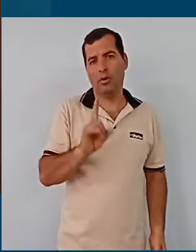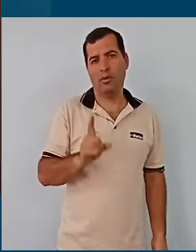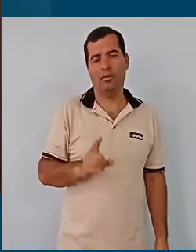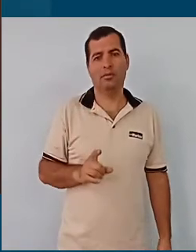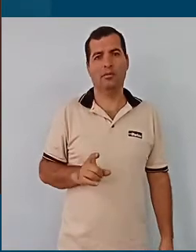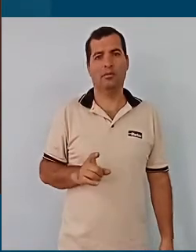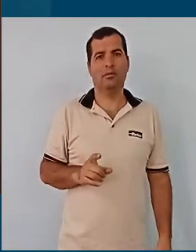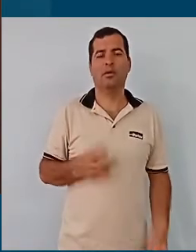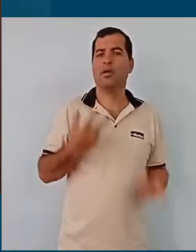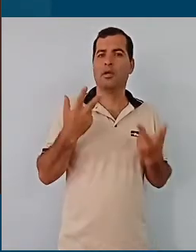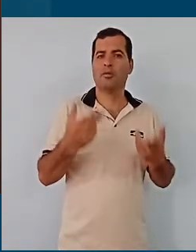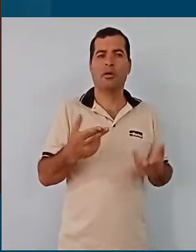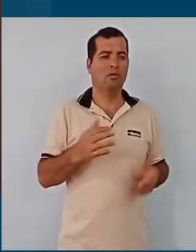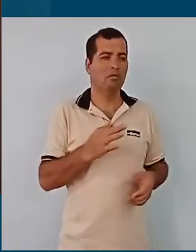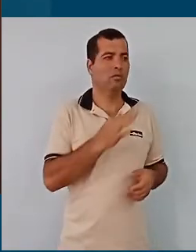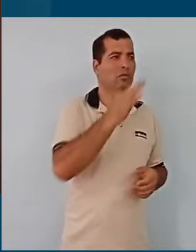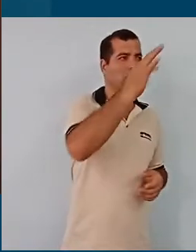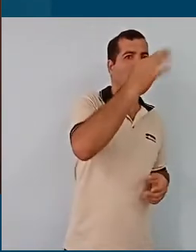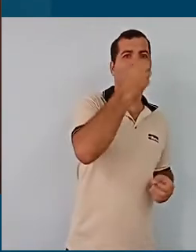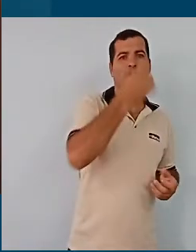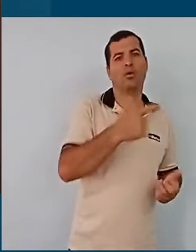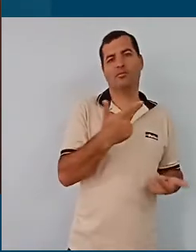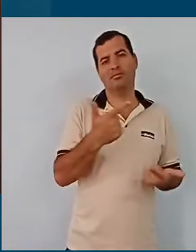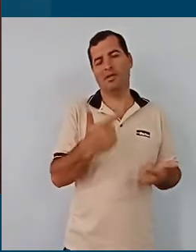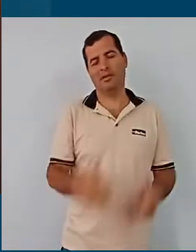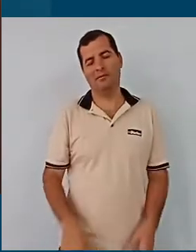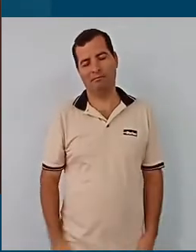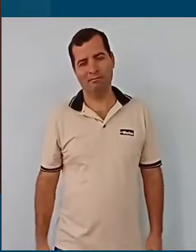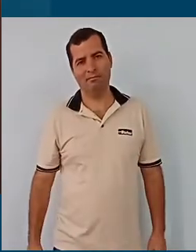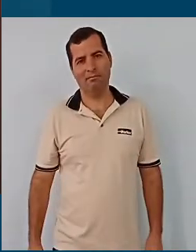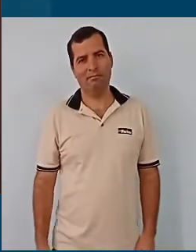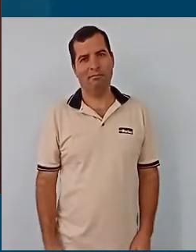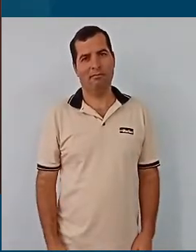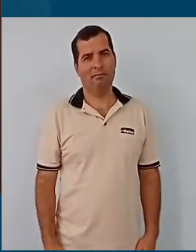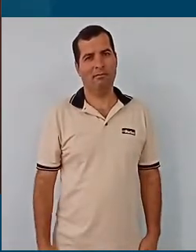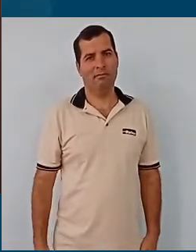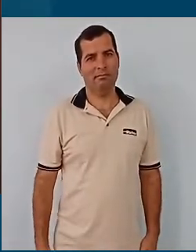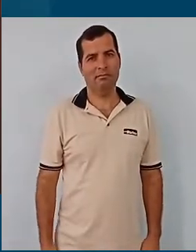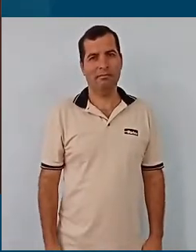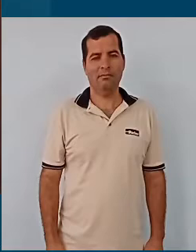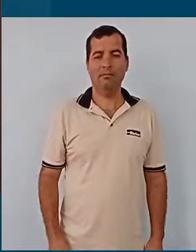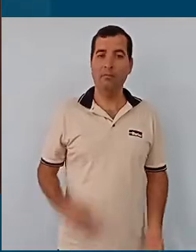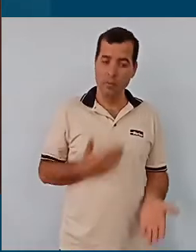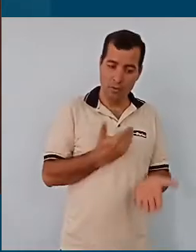quanto a resultados futuros. Em outras palavras, o